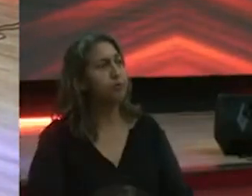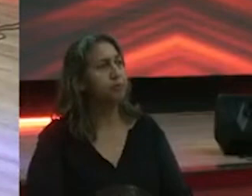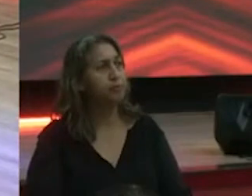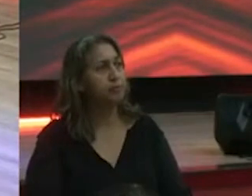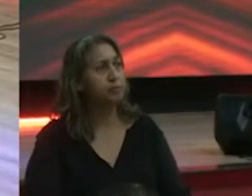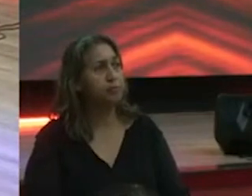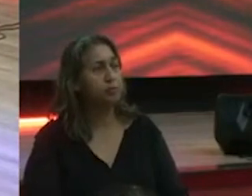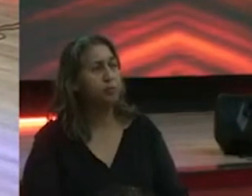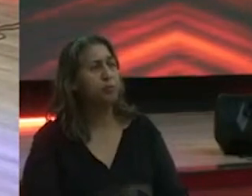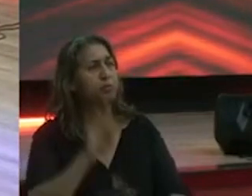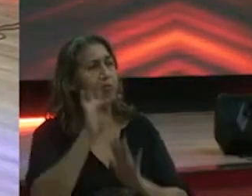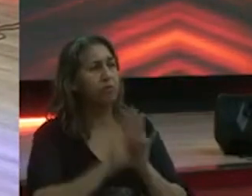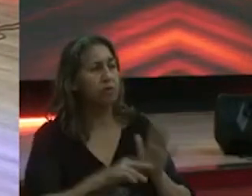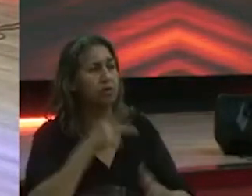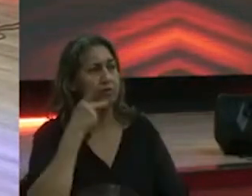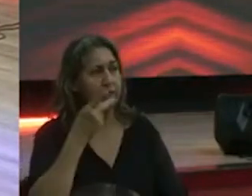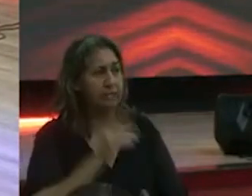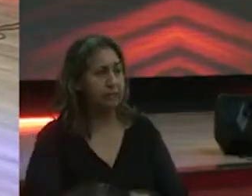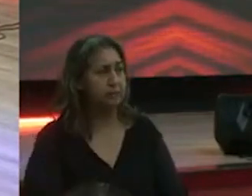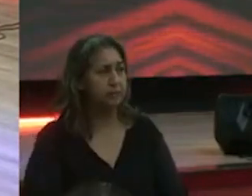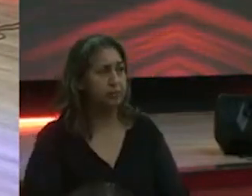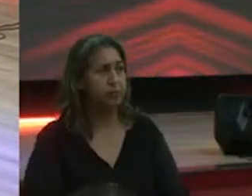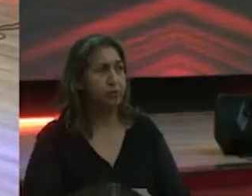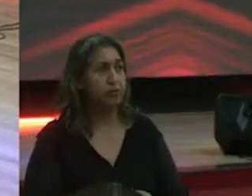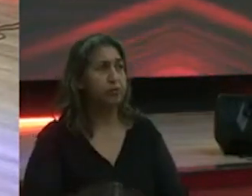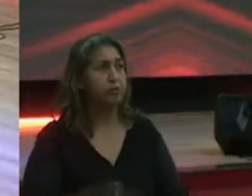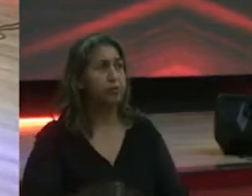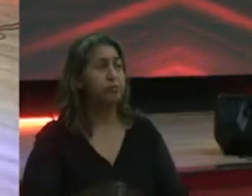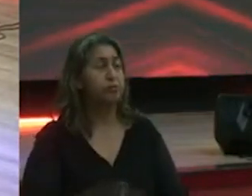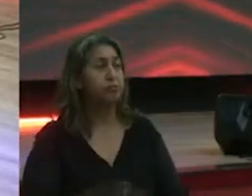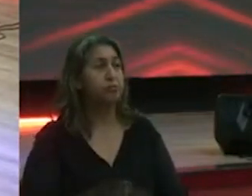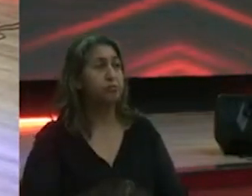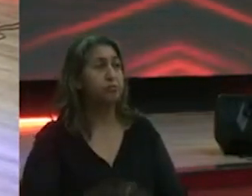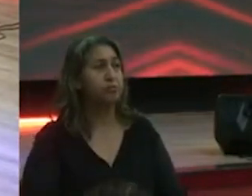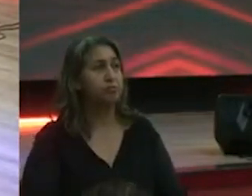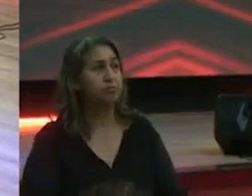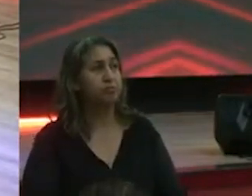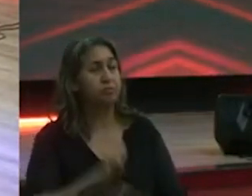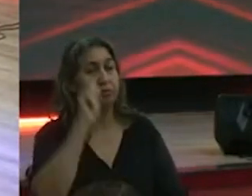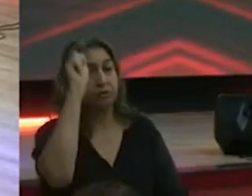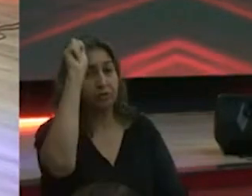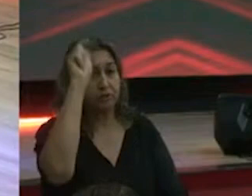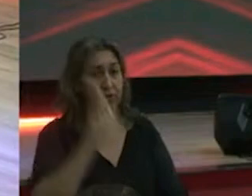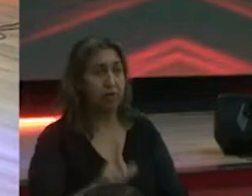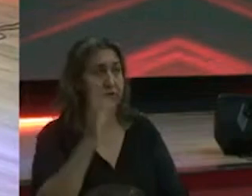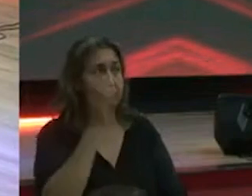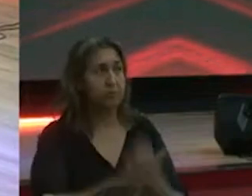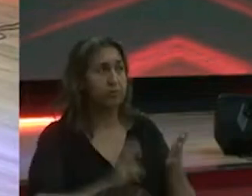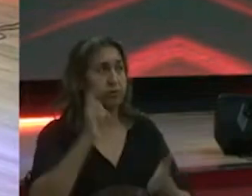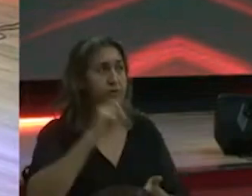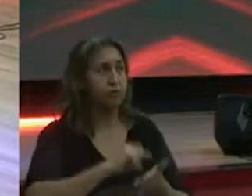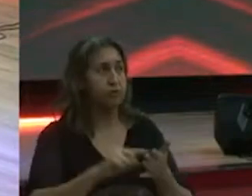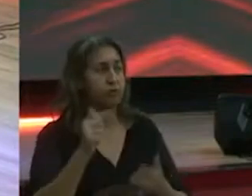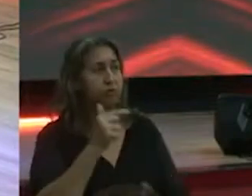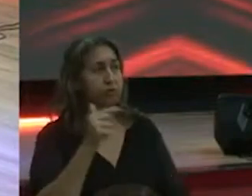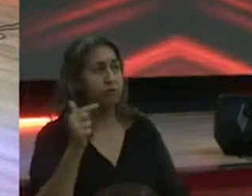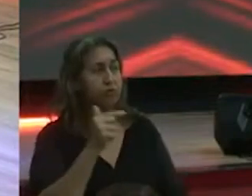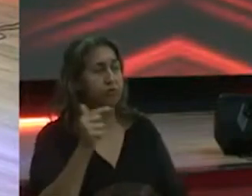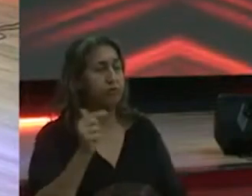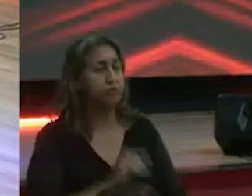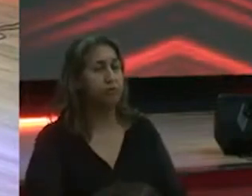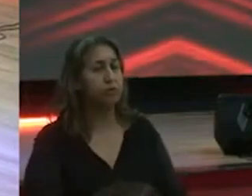o texto sagrado diz assim Gálatas Capítulo 5 a partir do versículo de